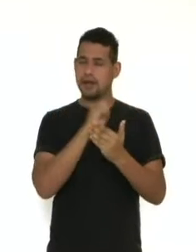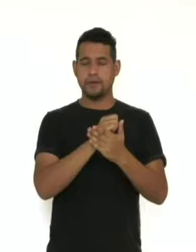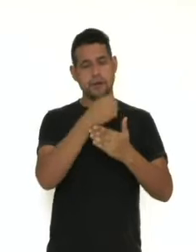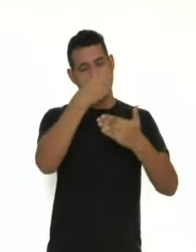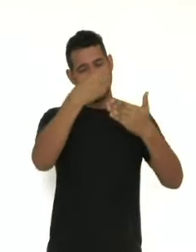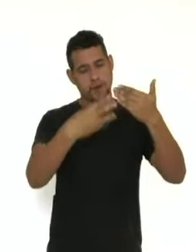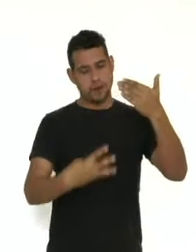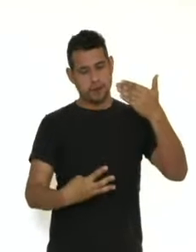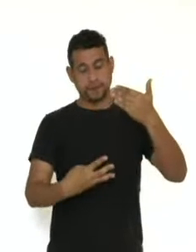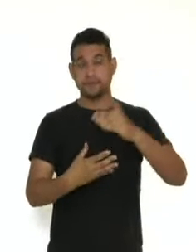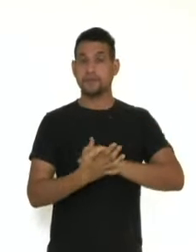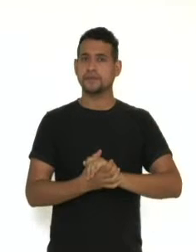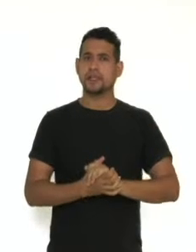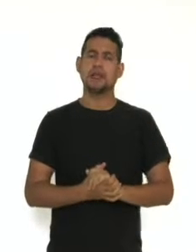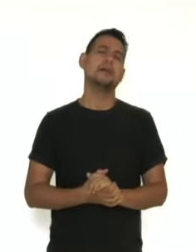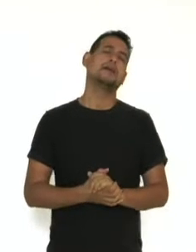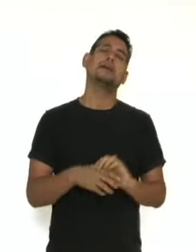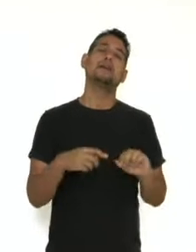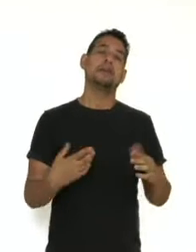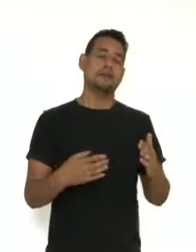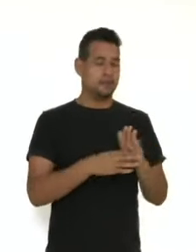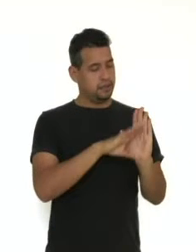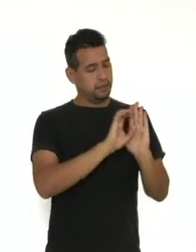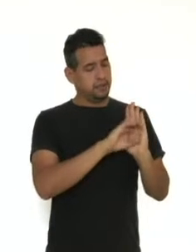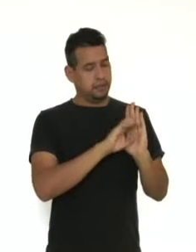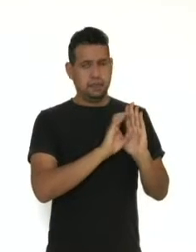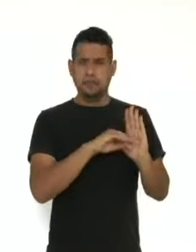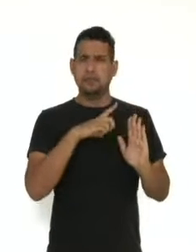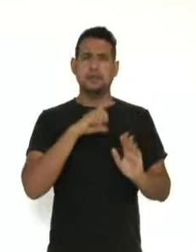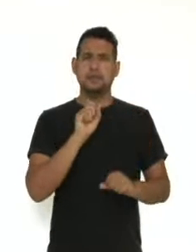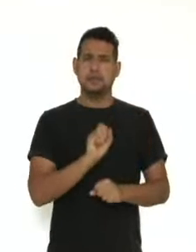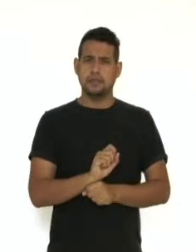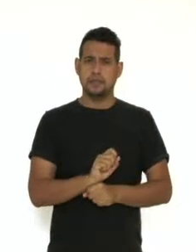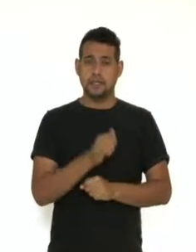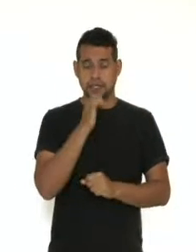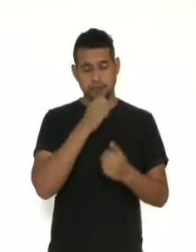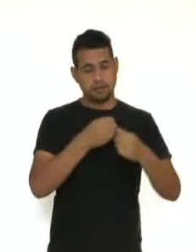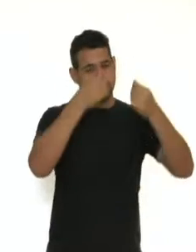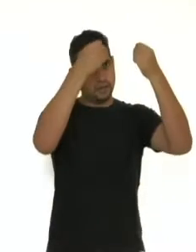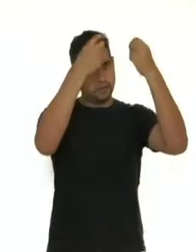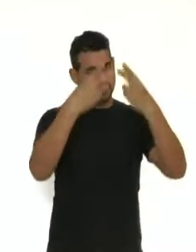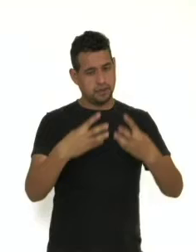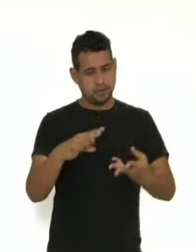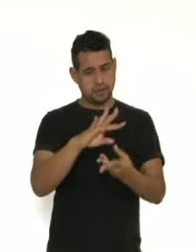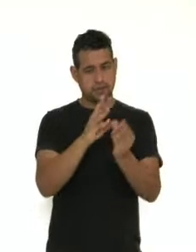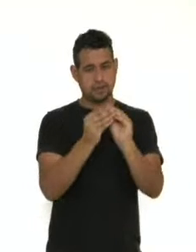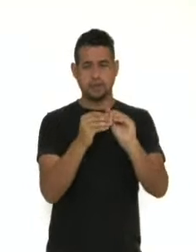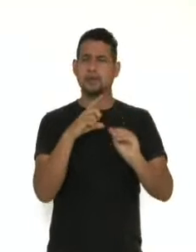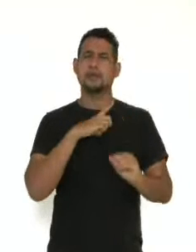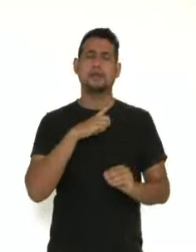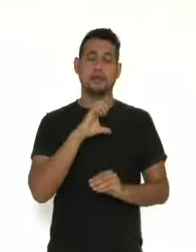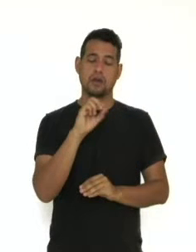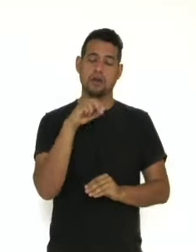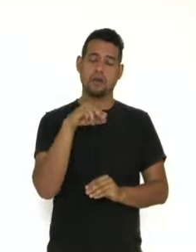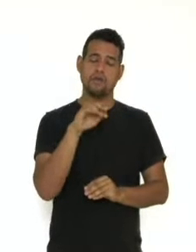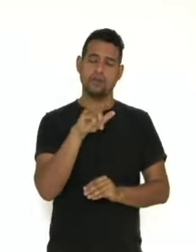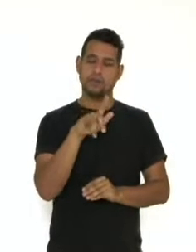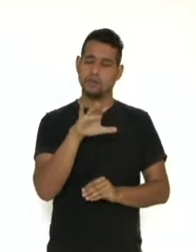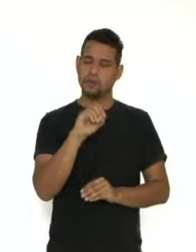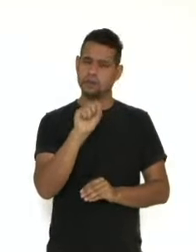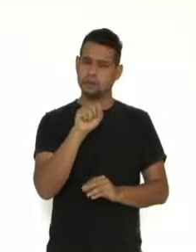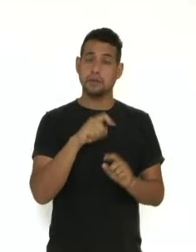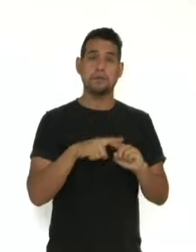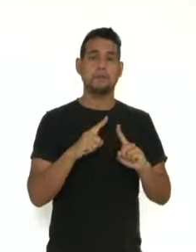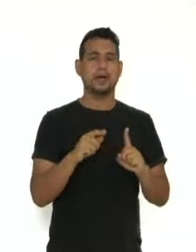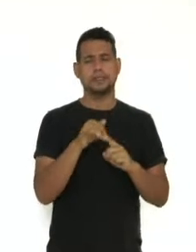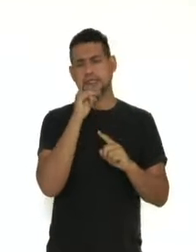desfecho. Conceituando então o que eu tenho? Uma narrativa curta que envolve um conflito. Ótimo!